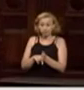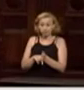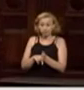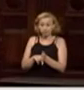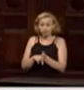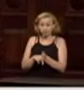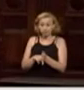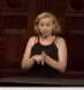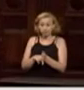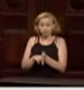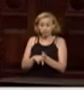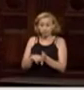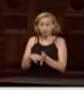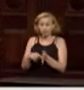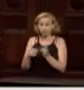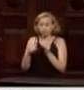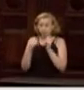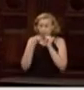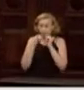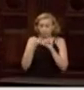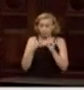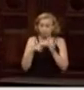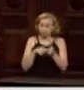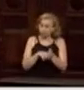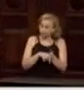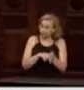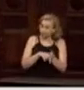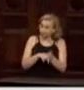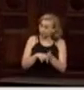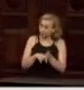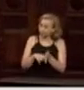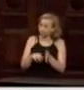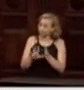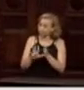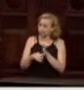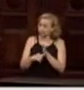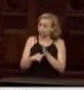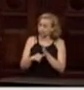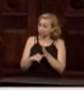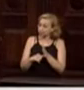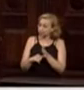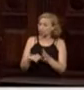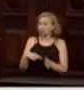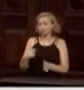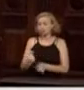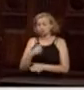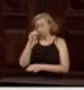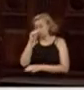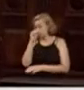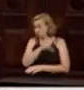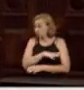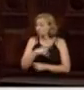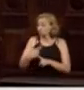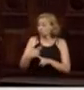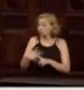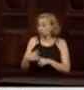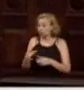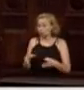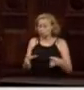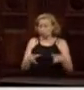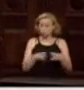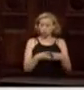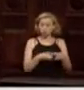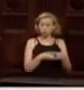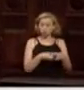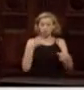objetivas. E nós achamos um absurdo que a maioria da Câmara dos Deputados tomasse uma decisão